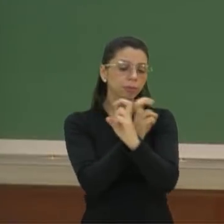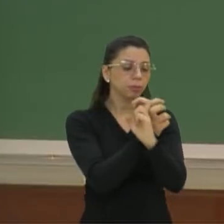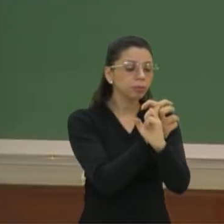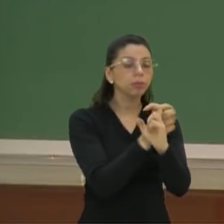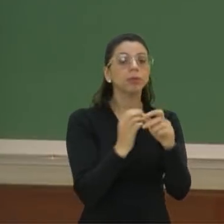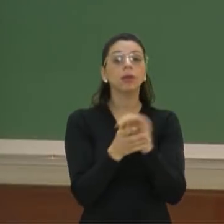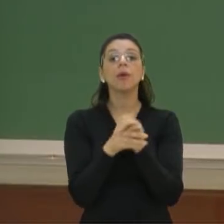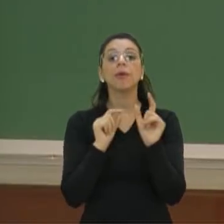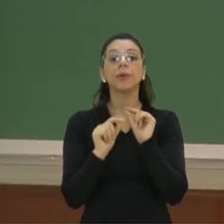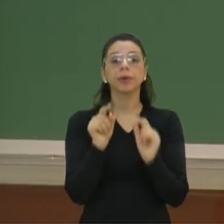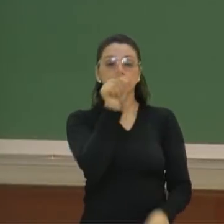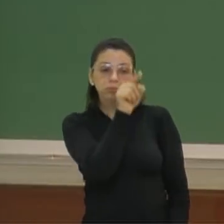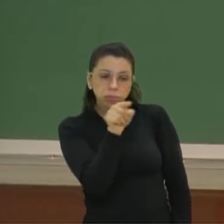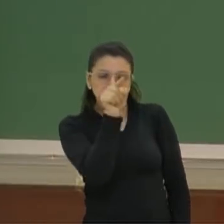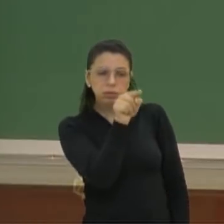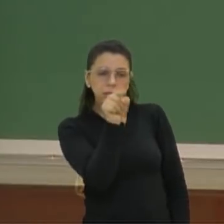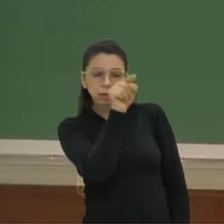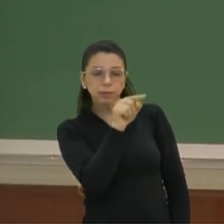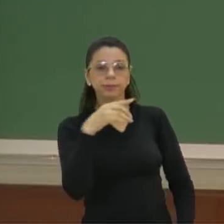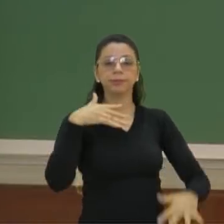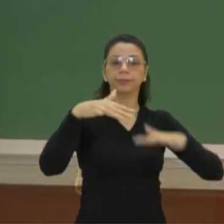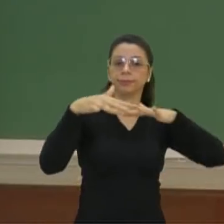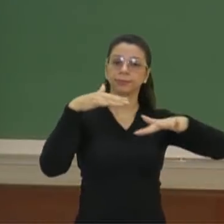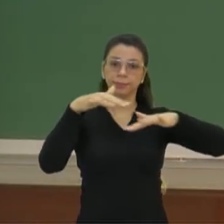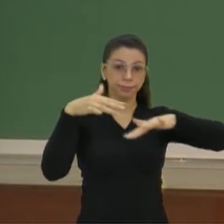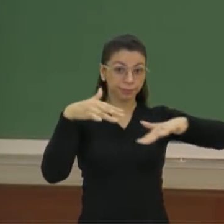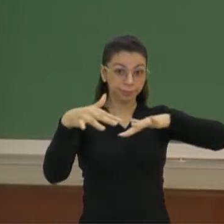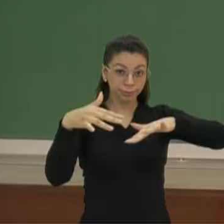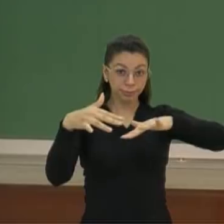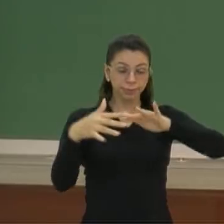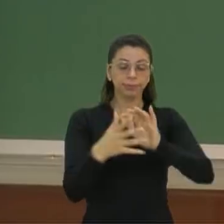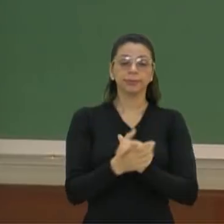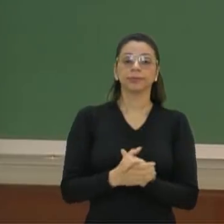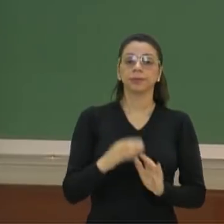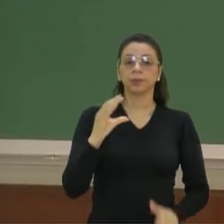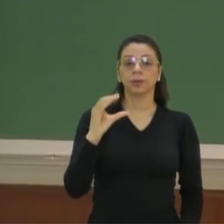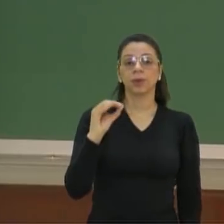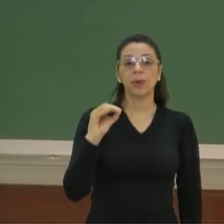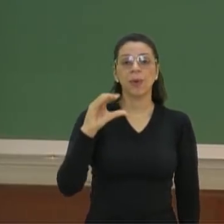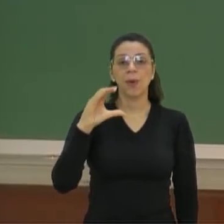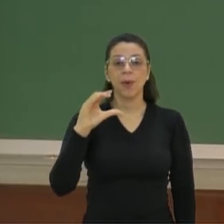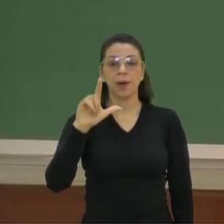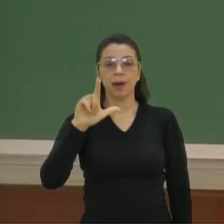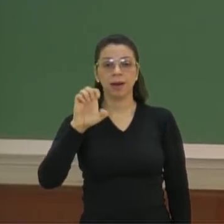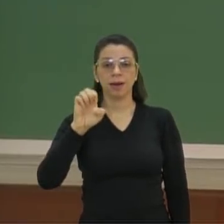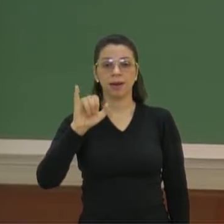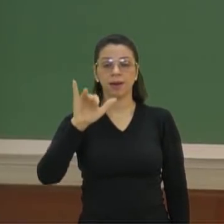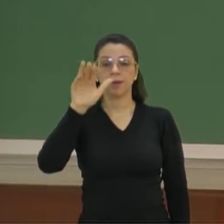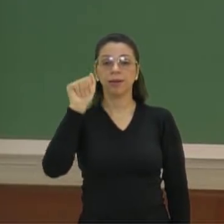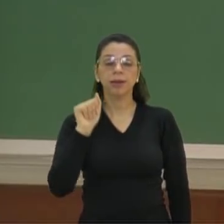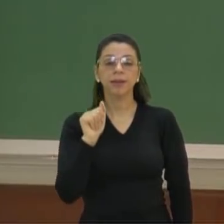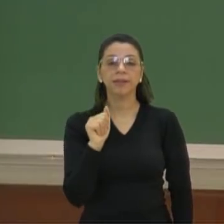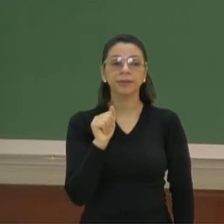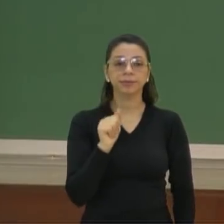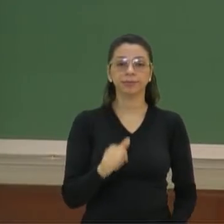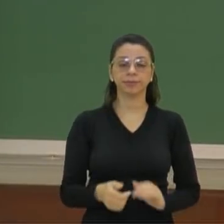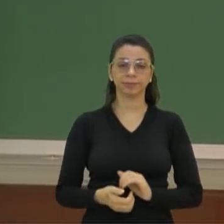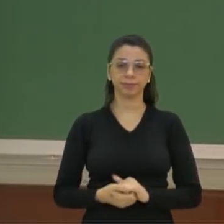Aquela região que tem um formato de caracol, a cóclea. Então, nós vamos achar quem?